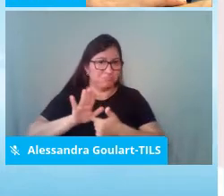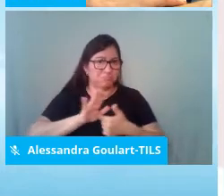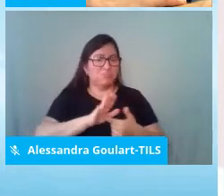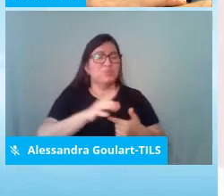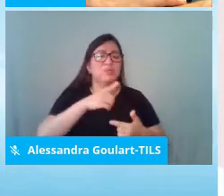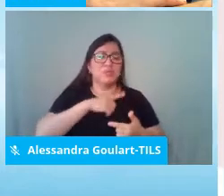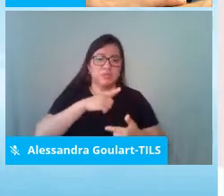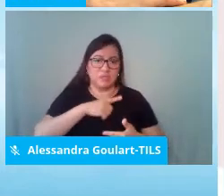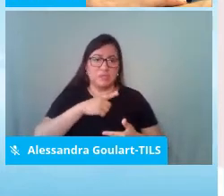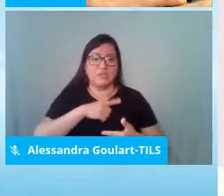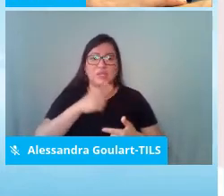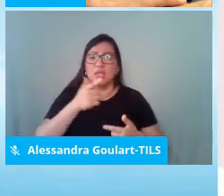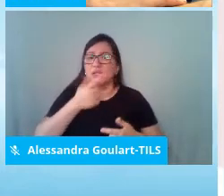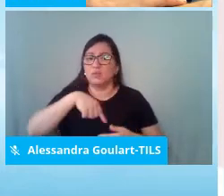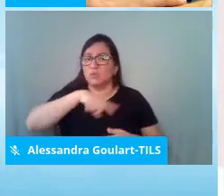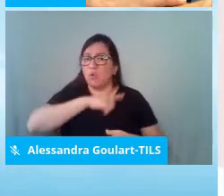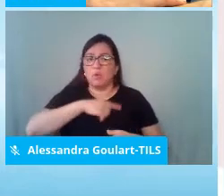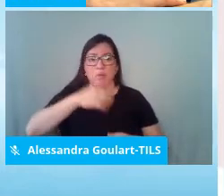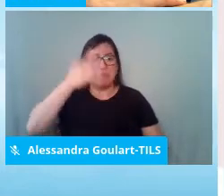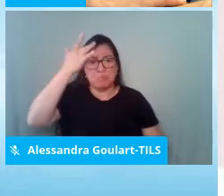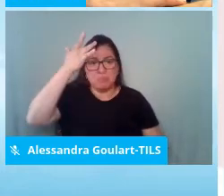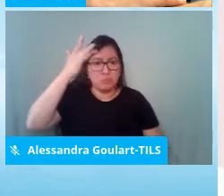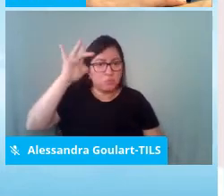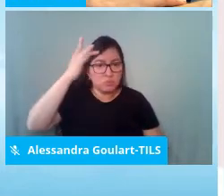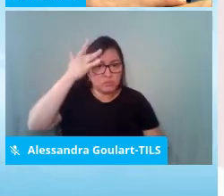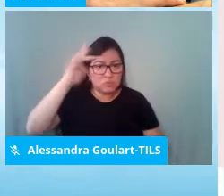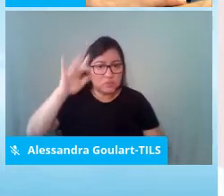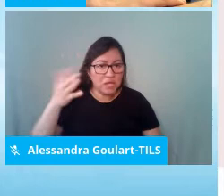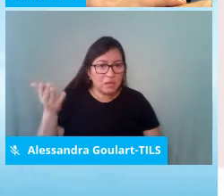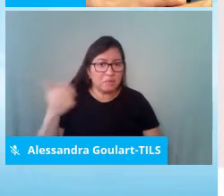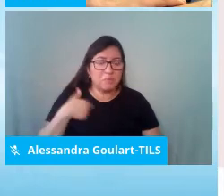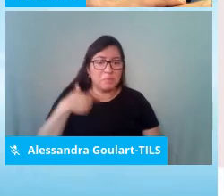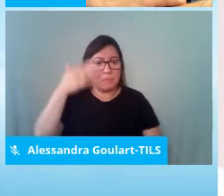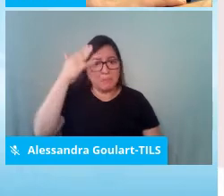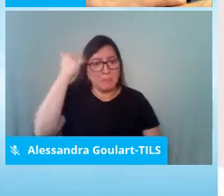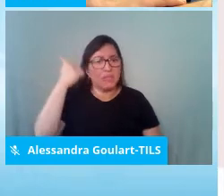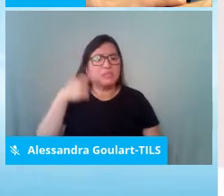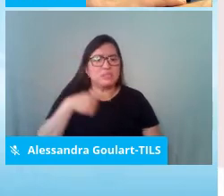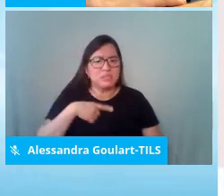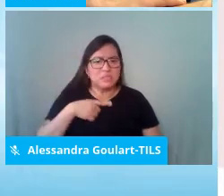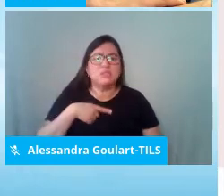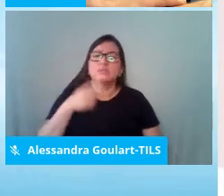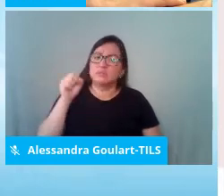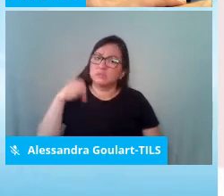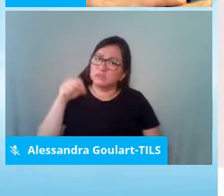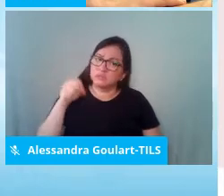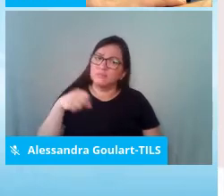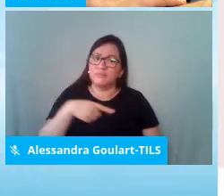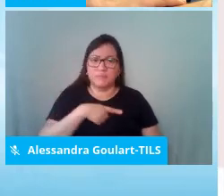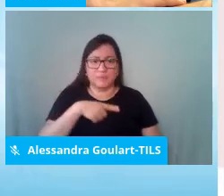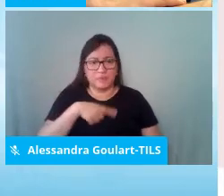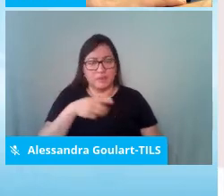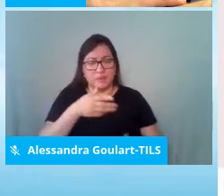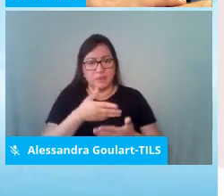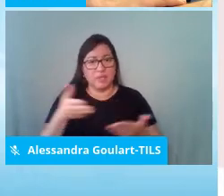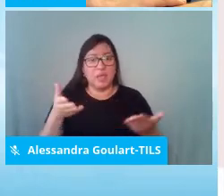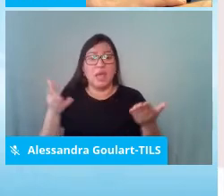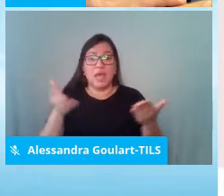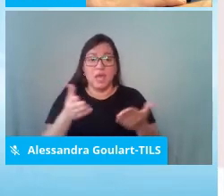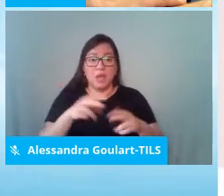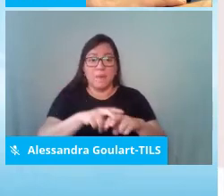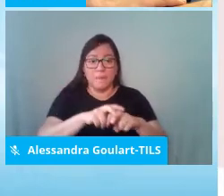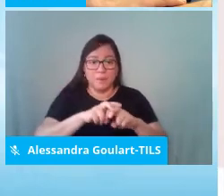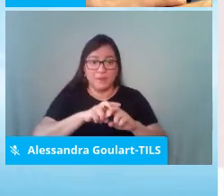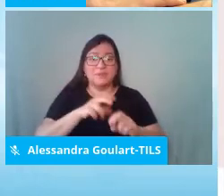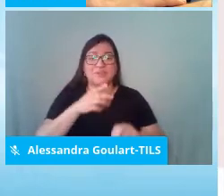abortos do que a gente pode imaginar, né? Hoje em dia, graças à possibilidade da gente fazer testes rápidos